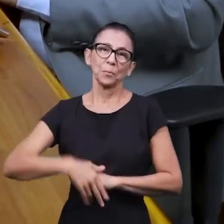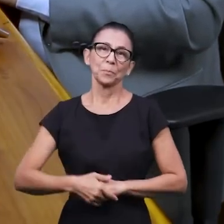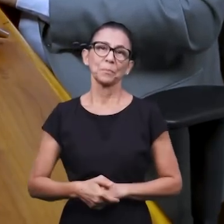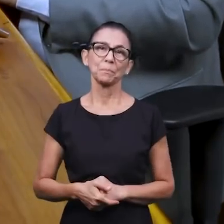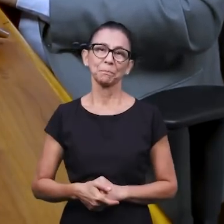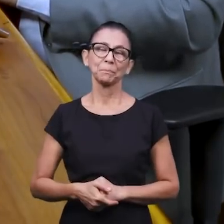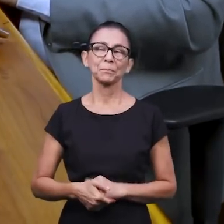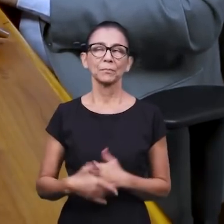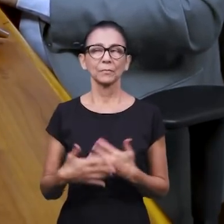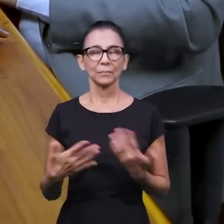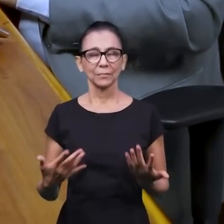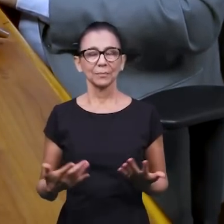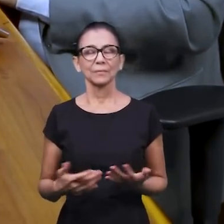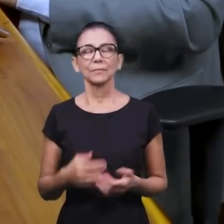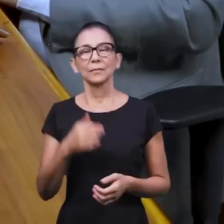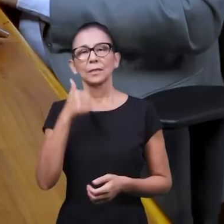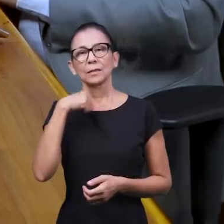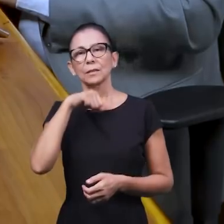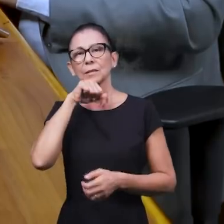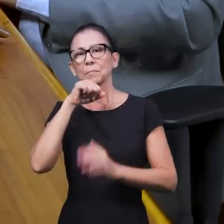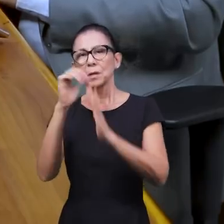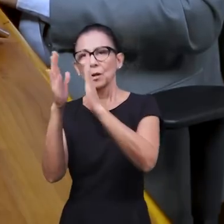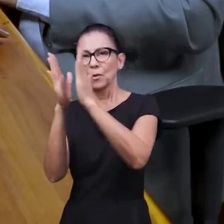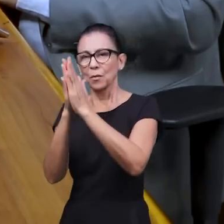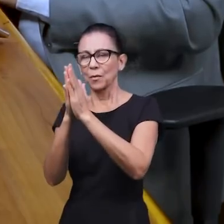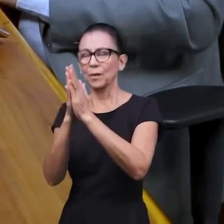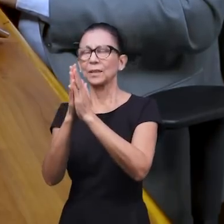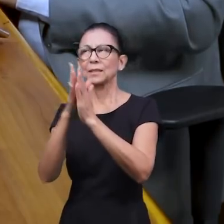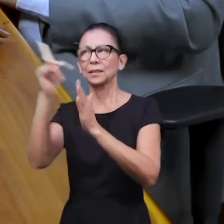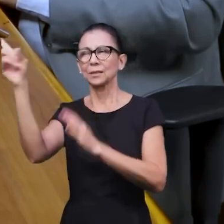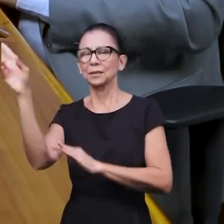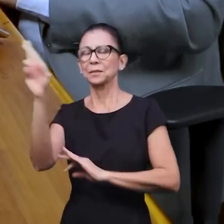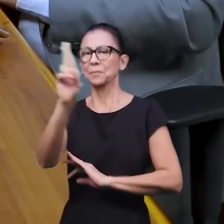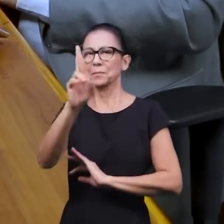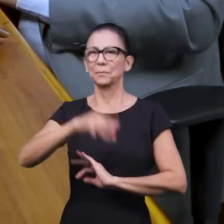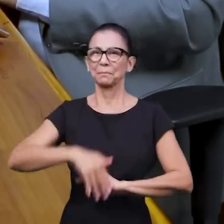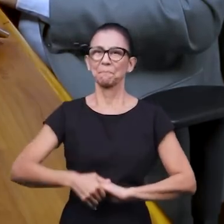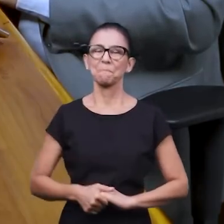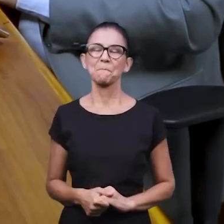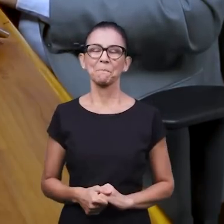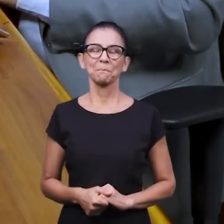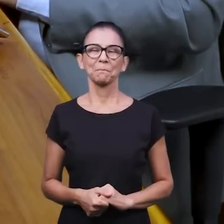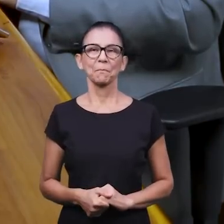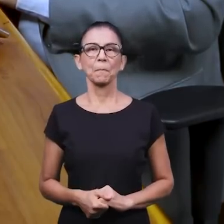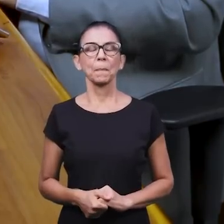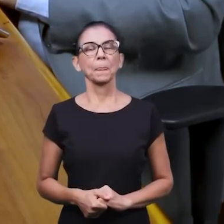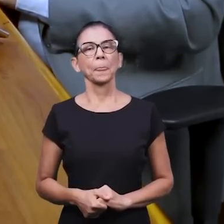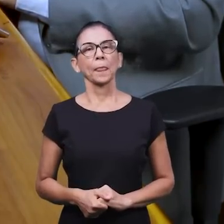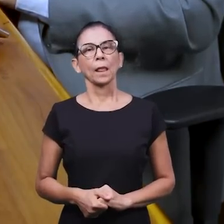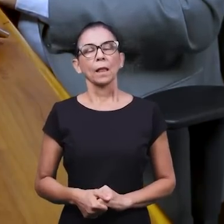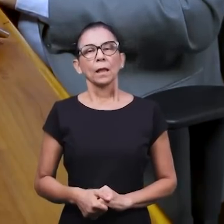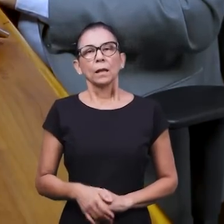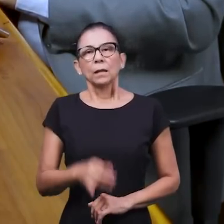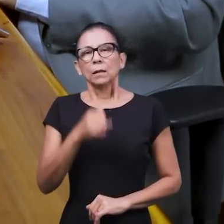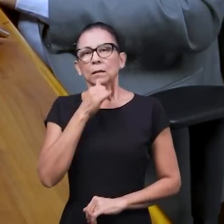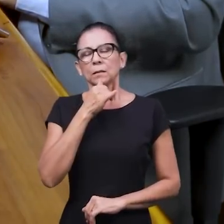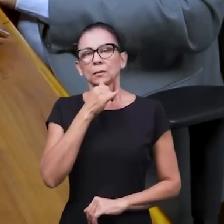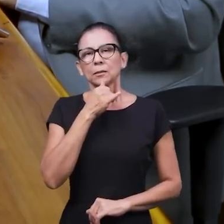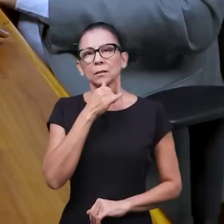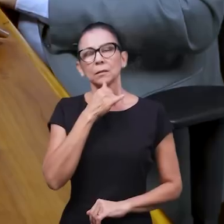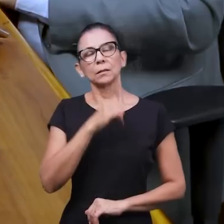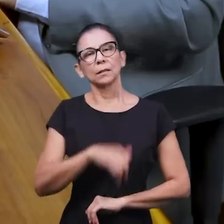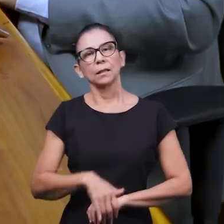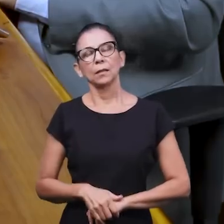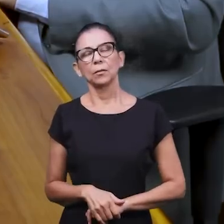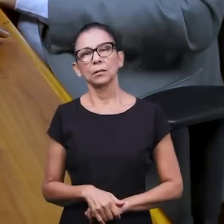Então, rapaz, a oração da mãe é muito forte. A oração da mãe é muito forte. E temos agora os exemplos também, aqui, por exemplo,